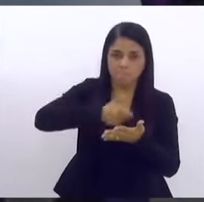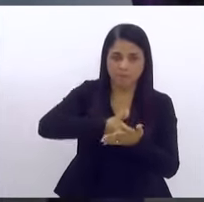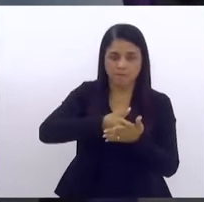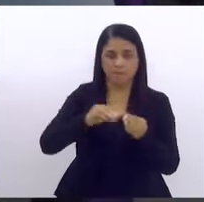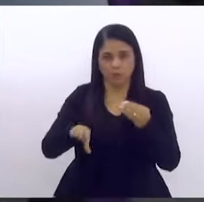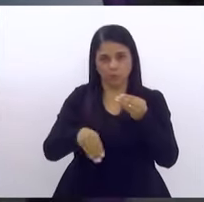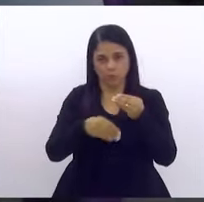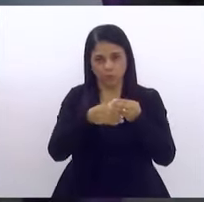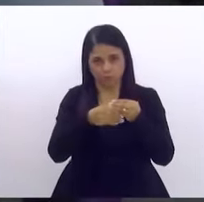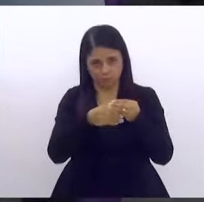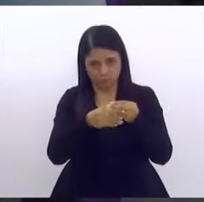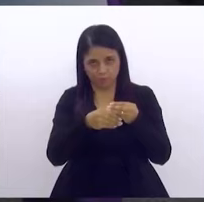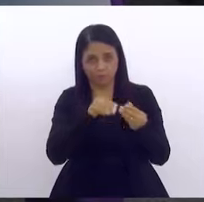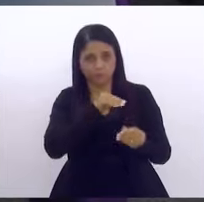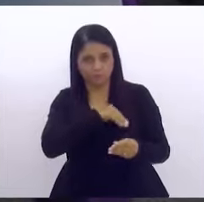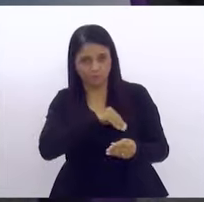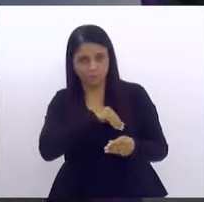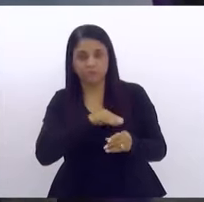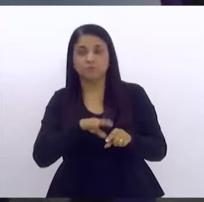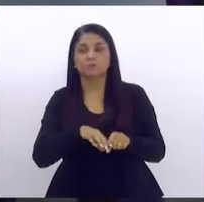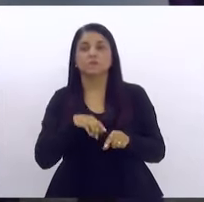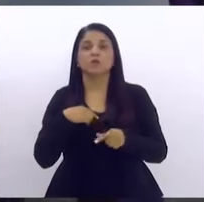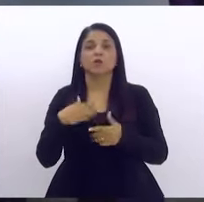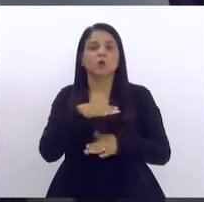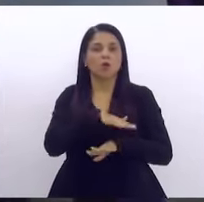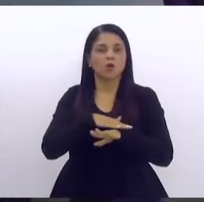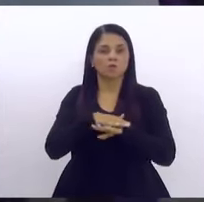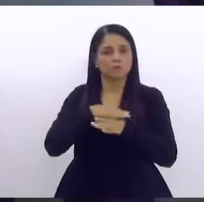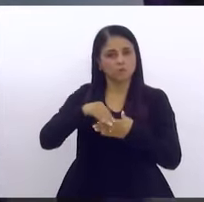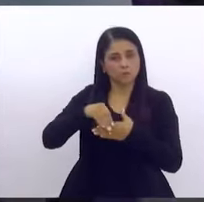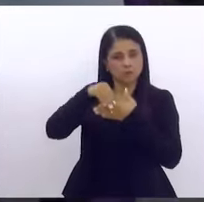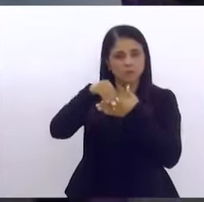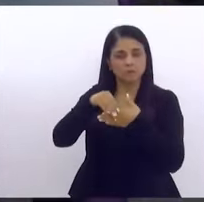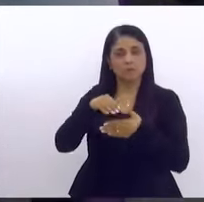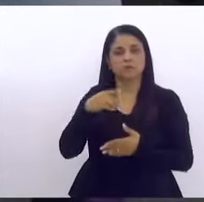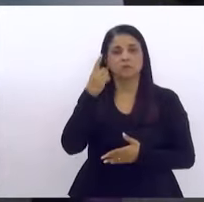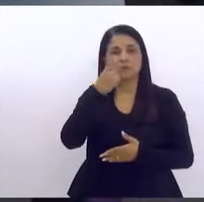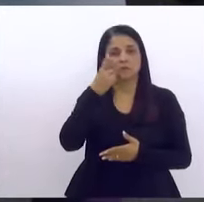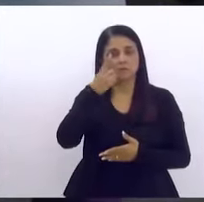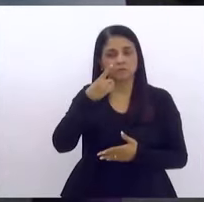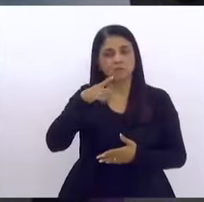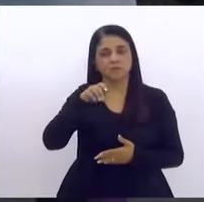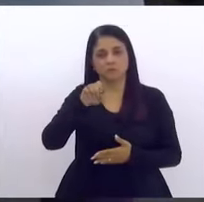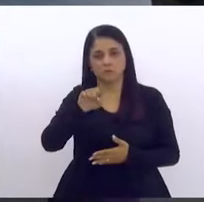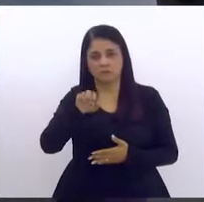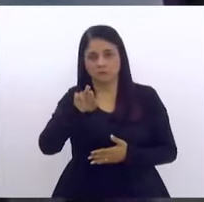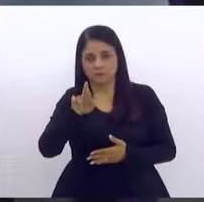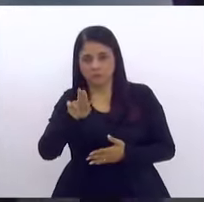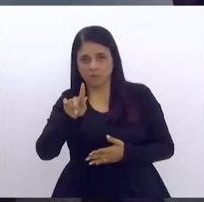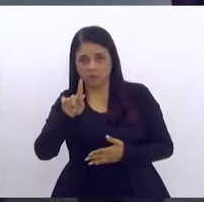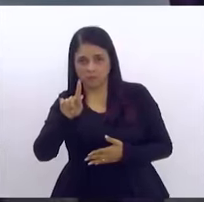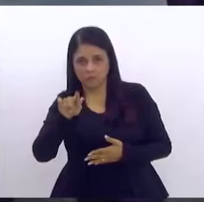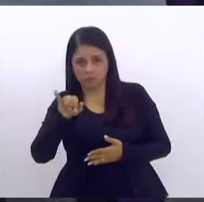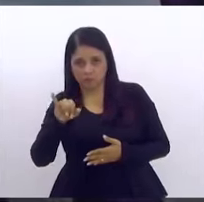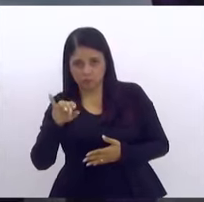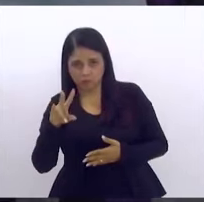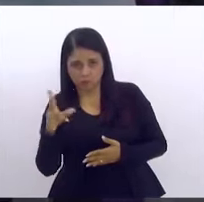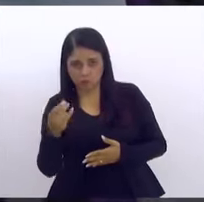abono. Conversando com o líder do governo, o doutor Serginho, sempre muito atento às